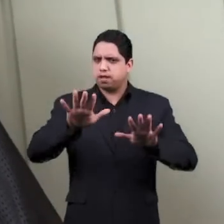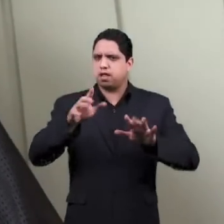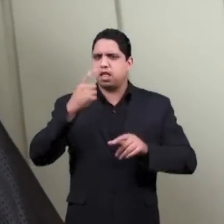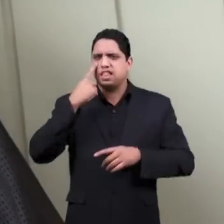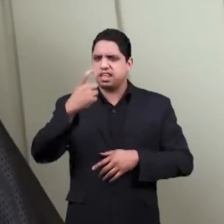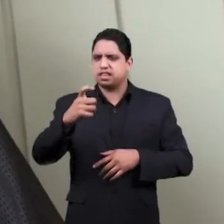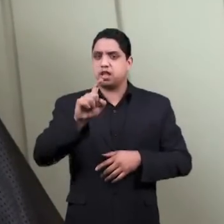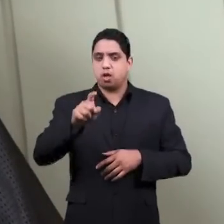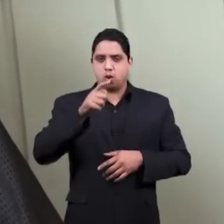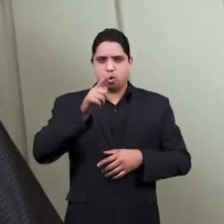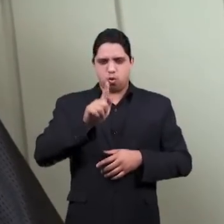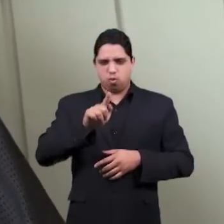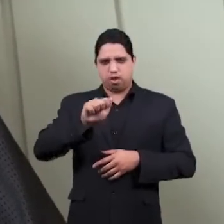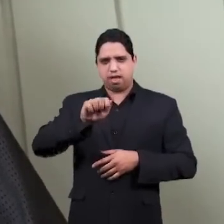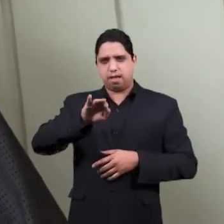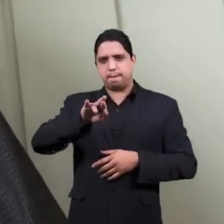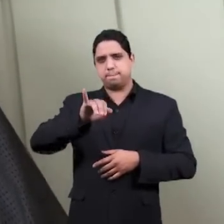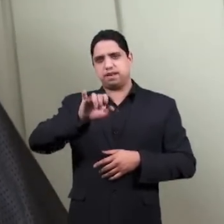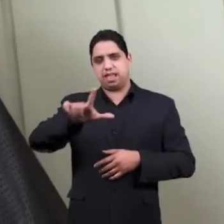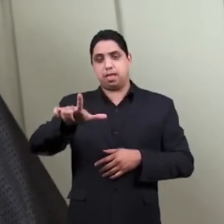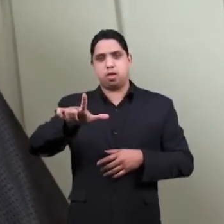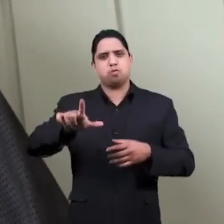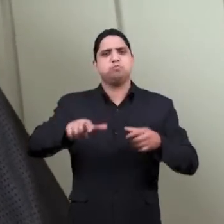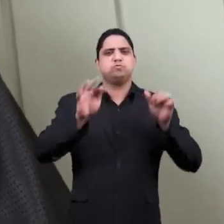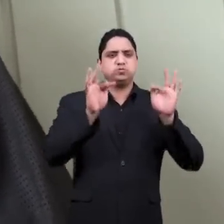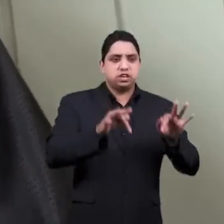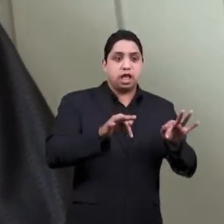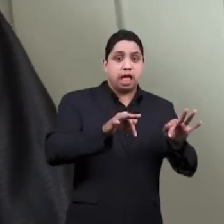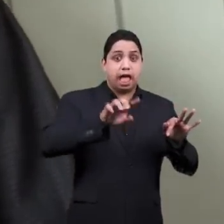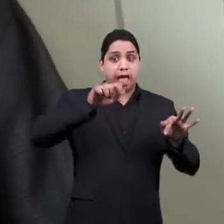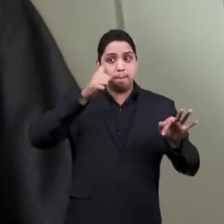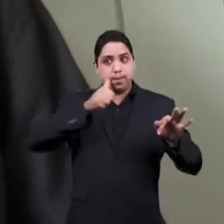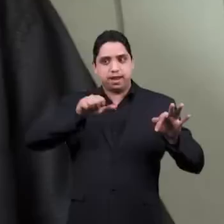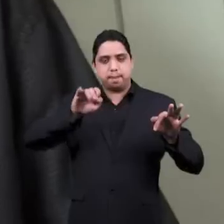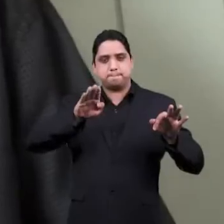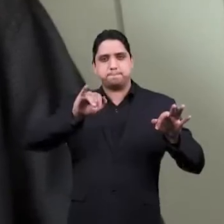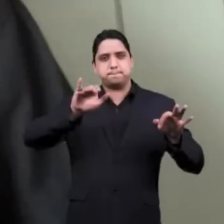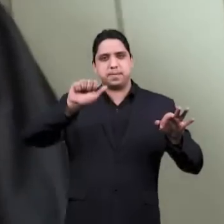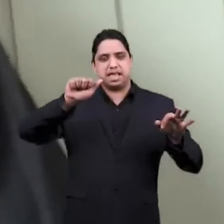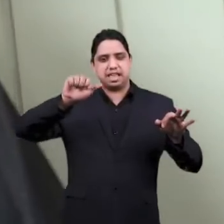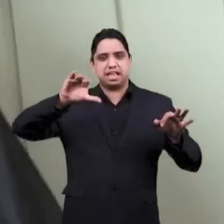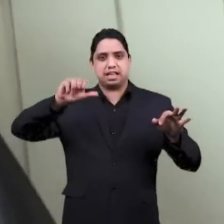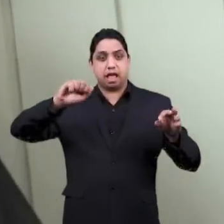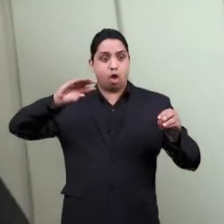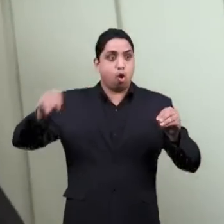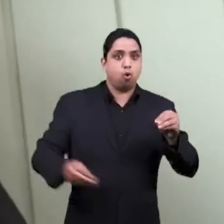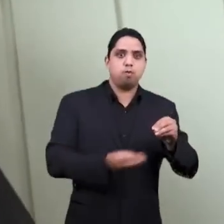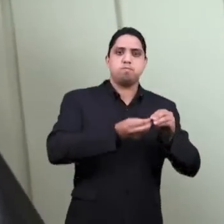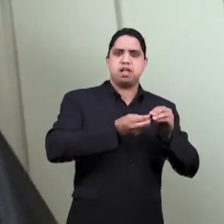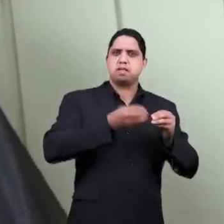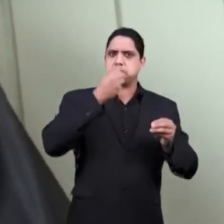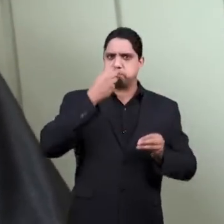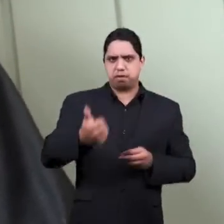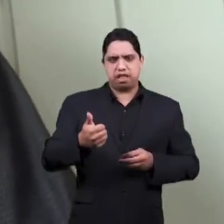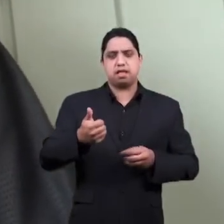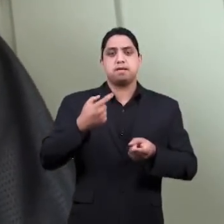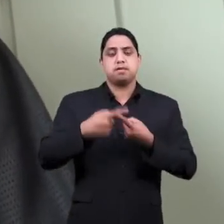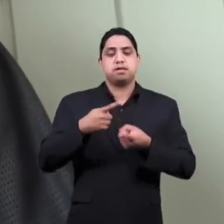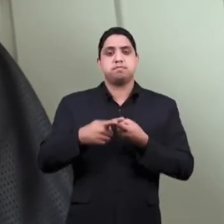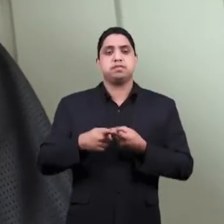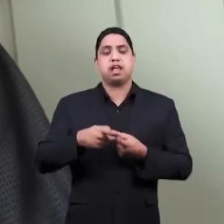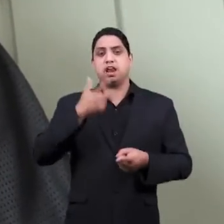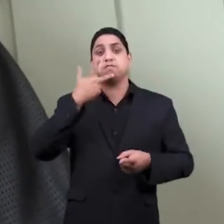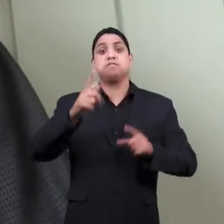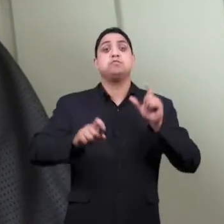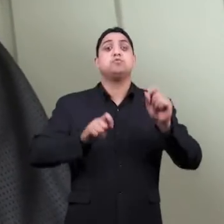maneira como o Gabriel encerrou, agora a Bianca vai completar. E ela completou muito bem, porque ela colocou